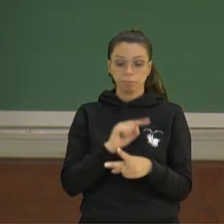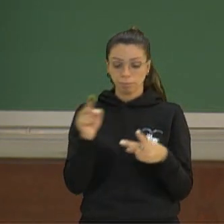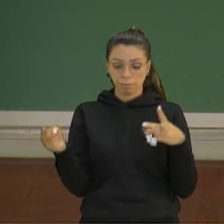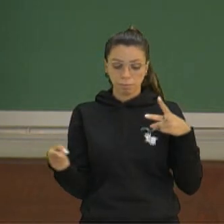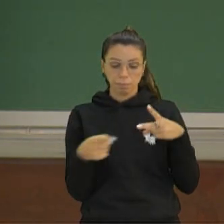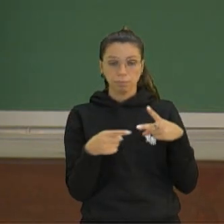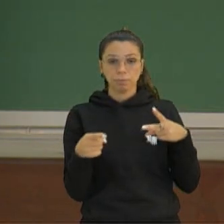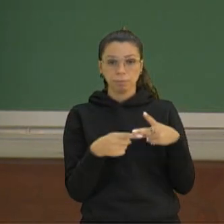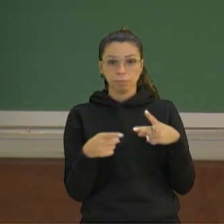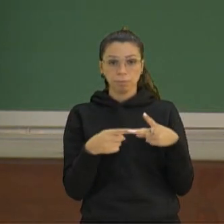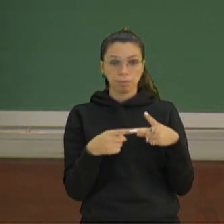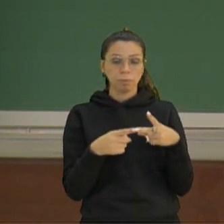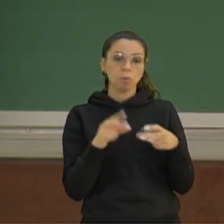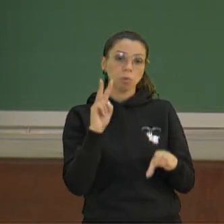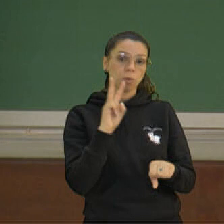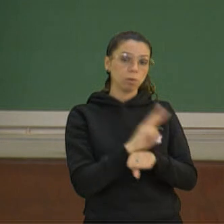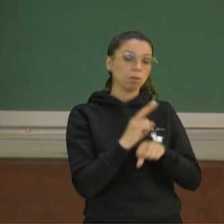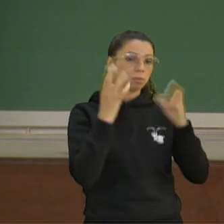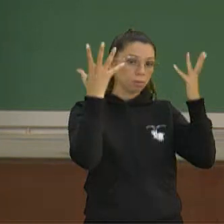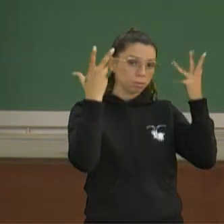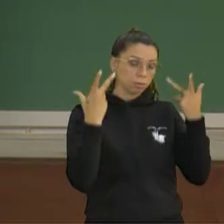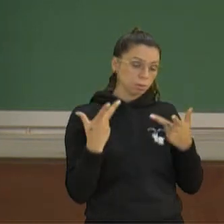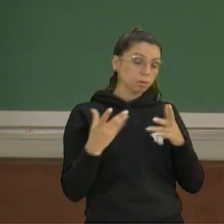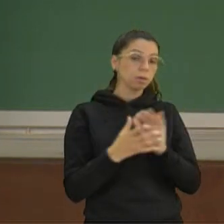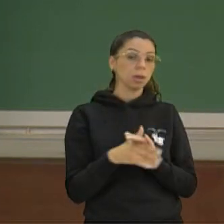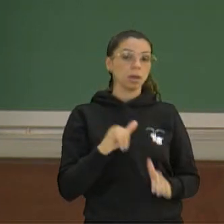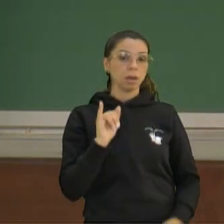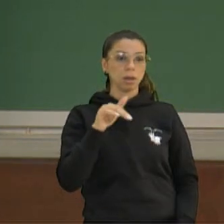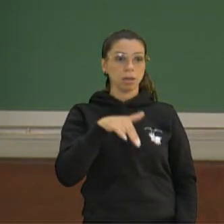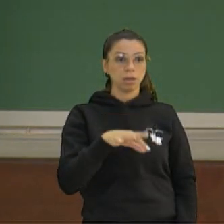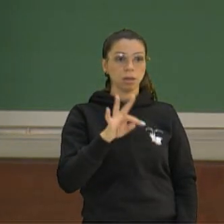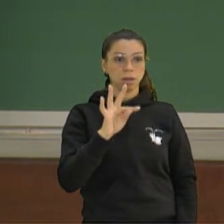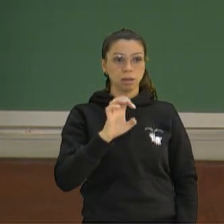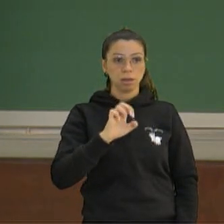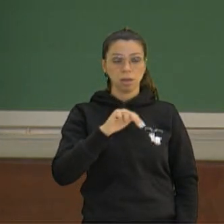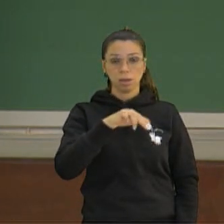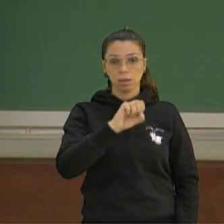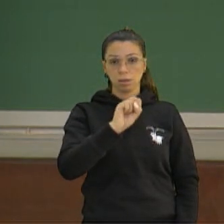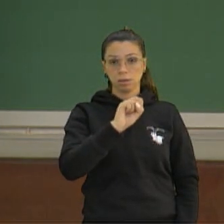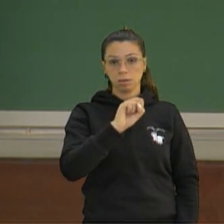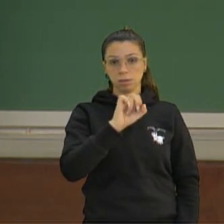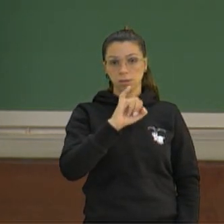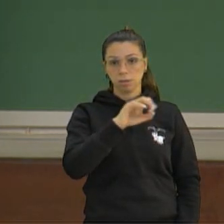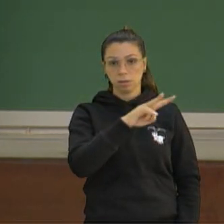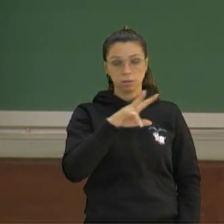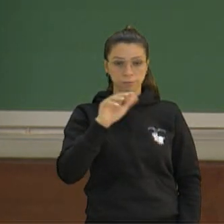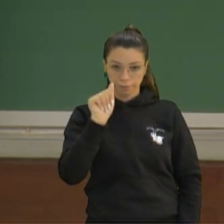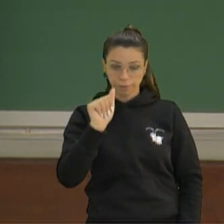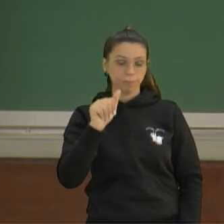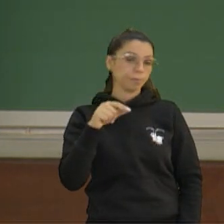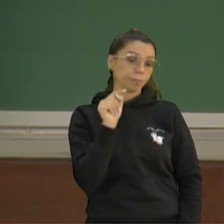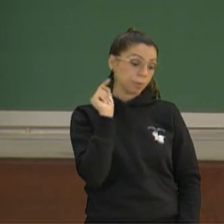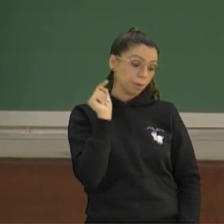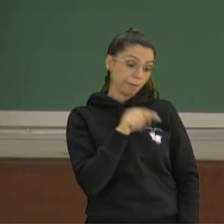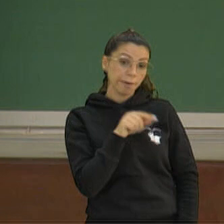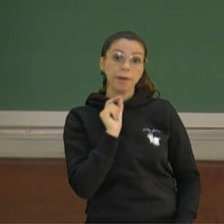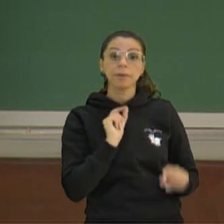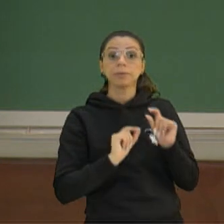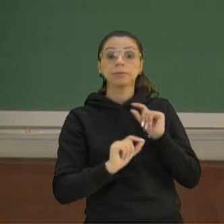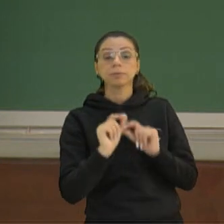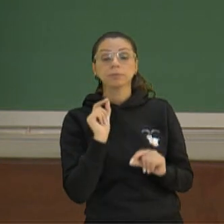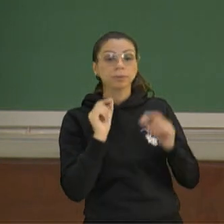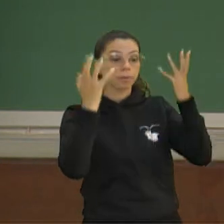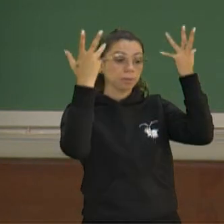de pecuária, como a professora falou, que é intensiva. Então vamos ver o que é essa pecuária. Nela, os animais